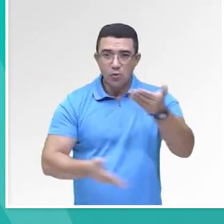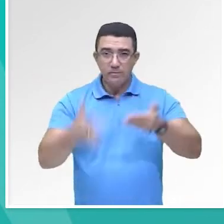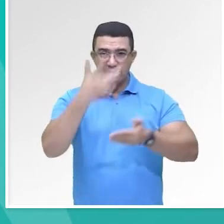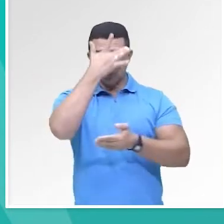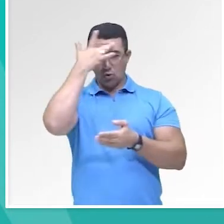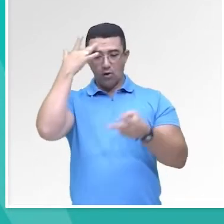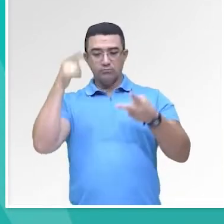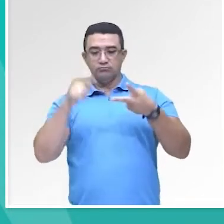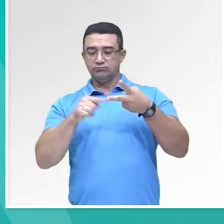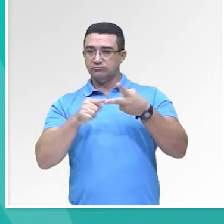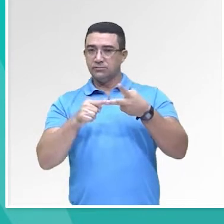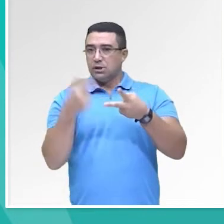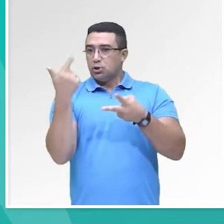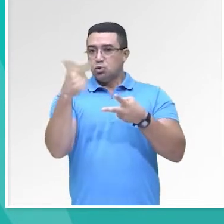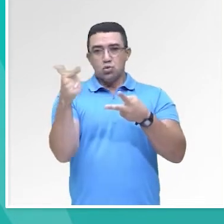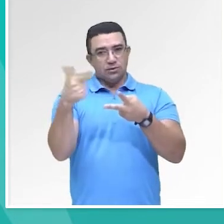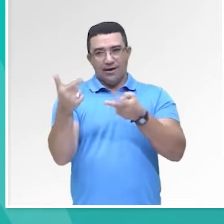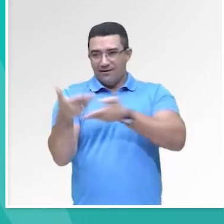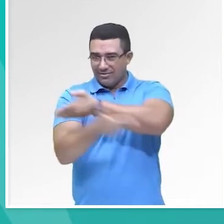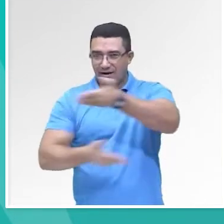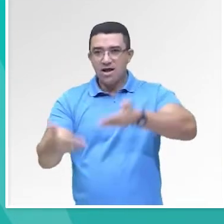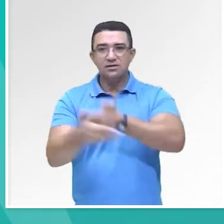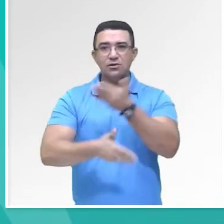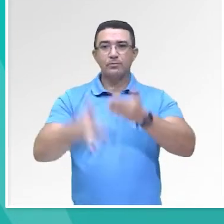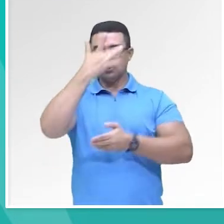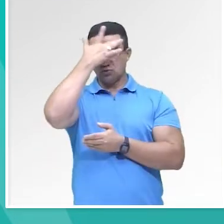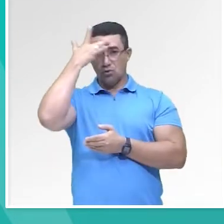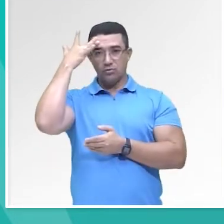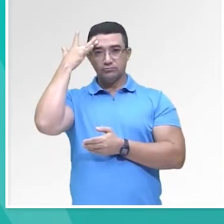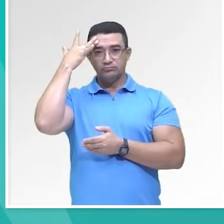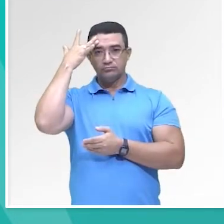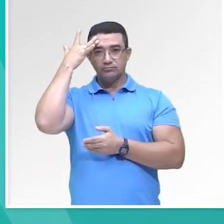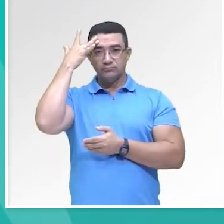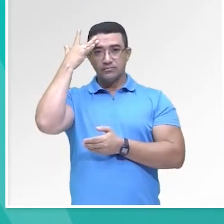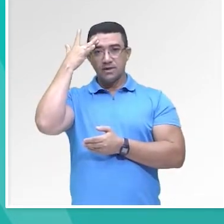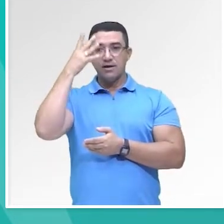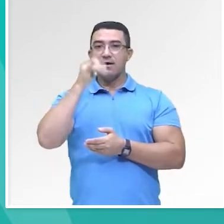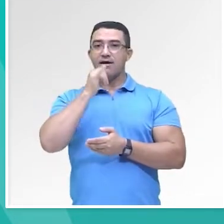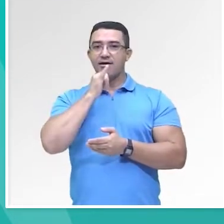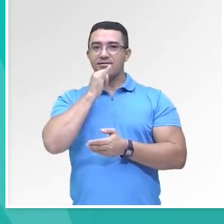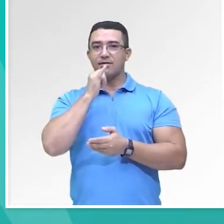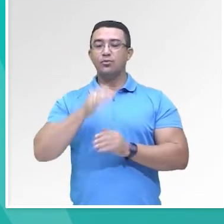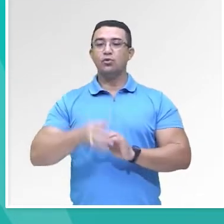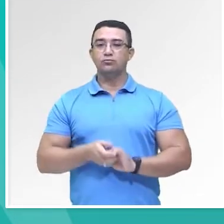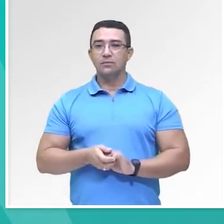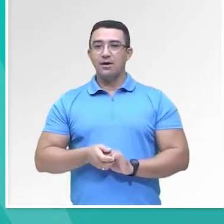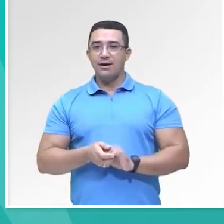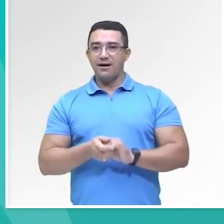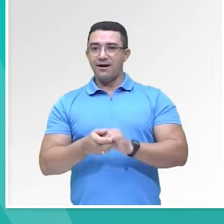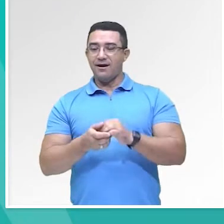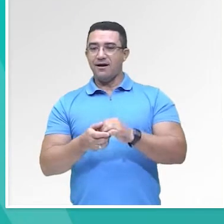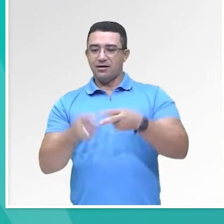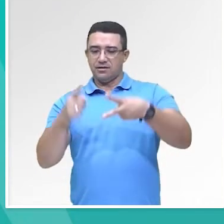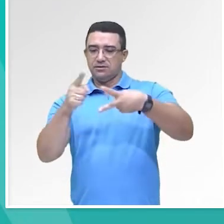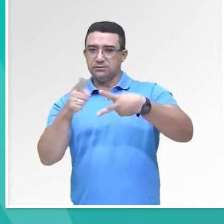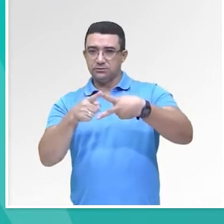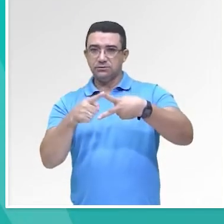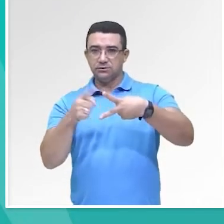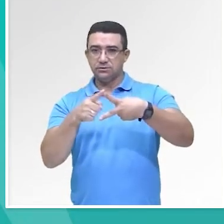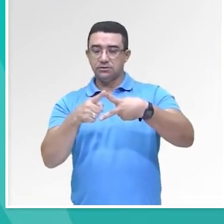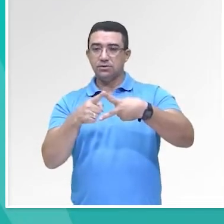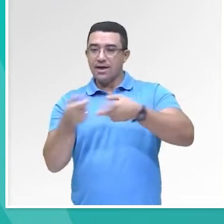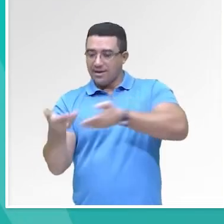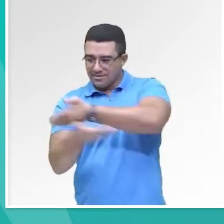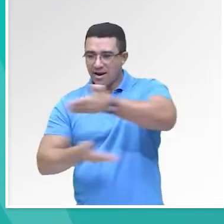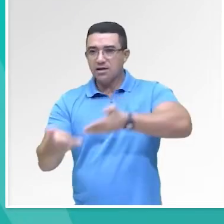que não tem interação, ou seja, aqui ó, eu sofro influências, tanto no boxe quanto no judô, eu